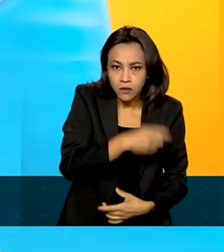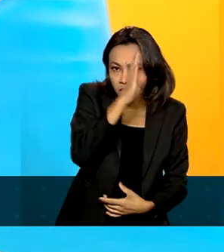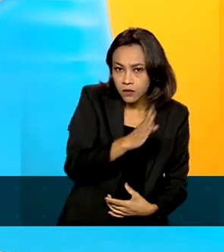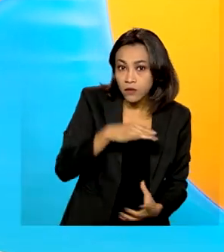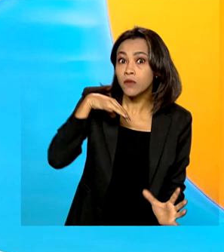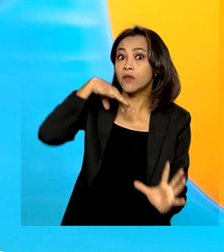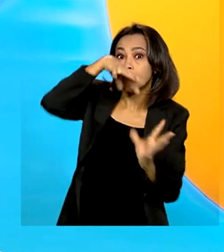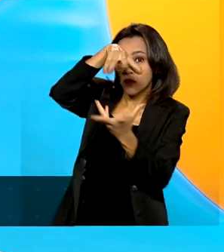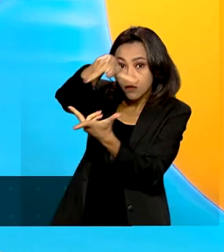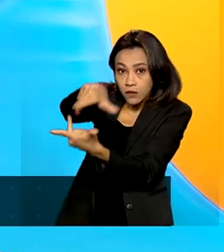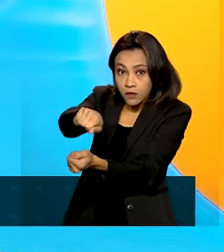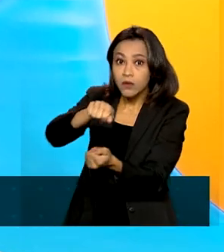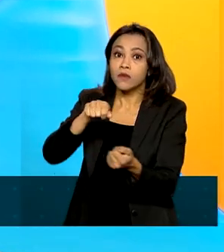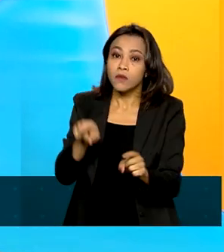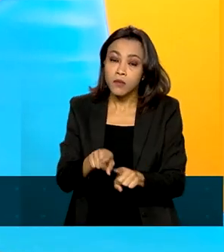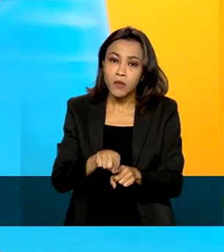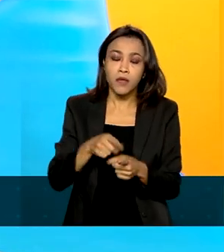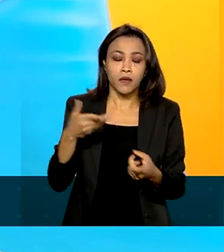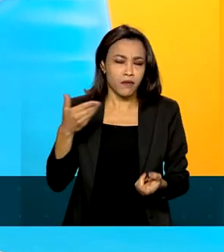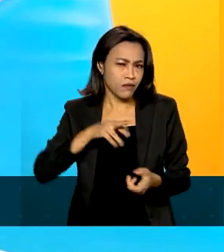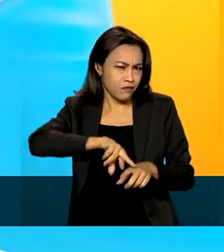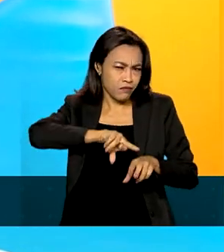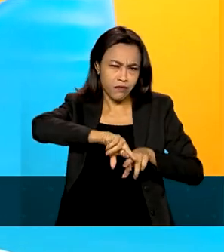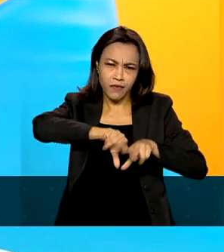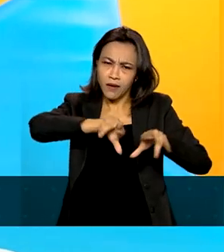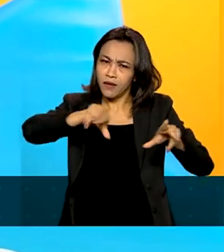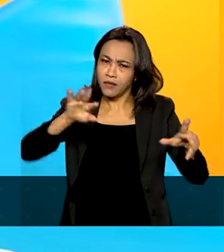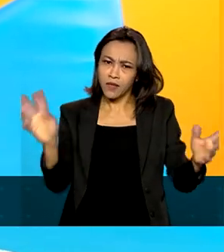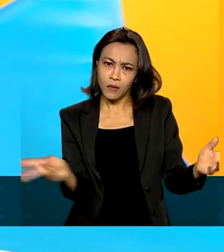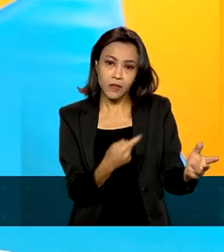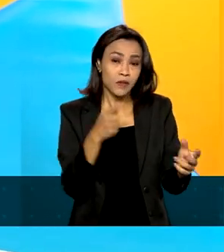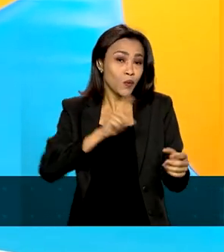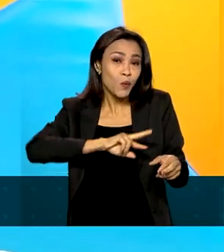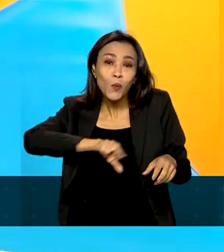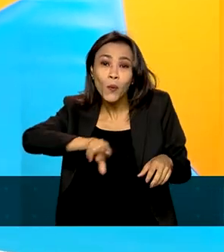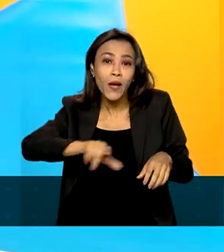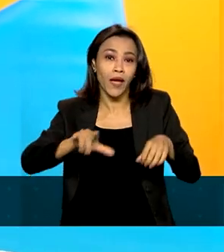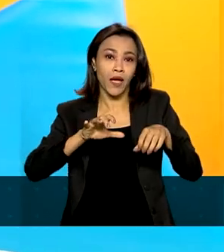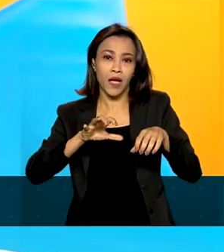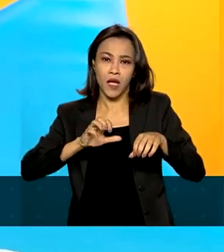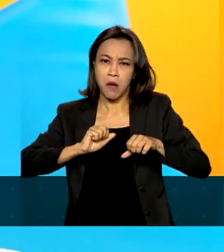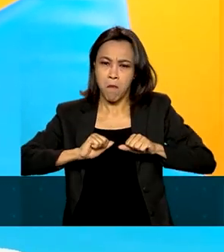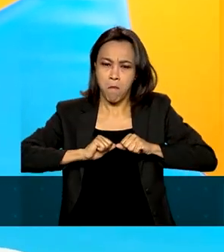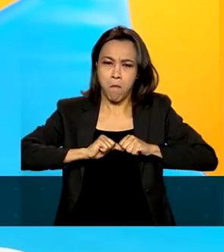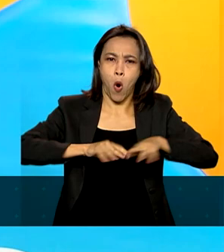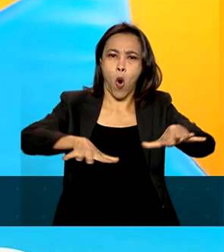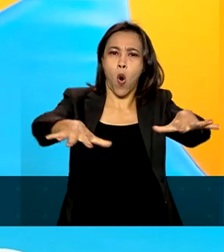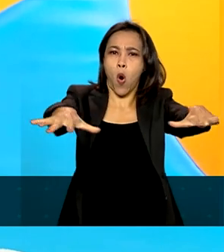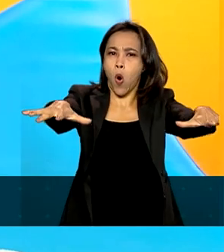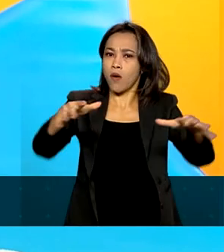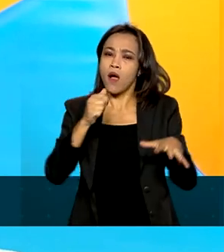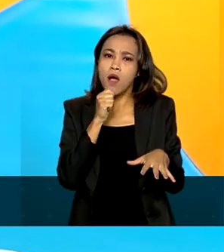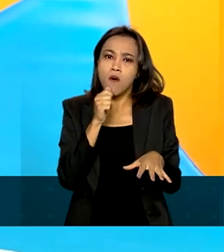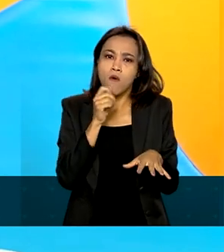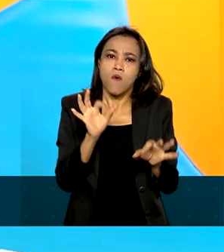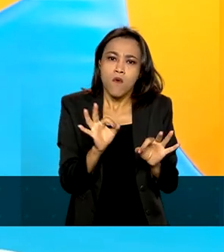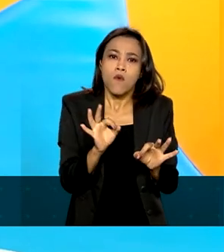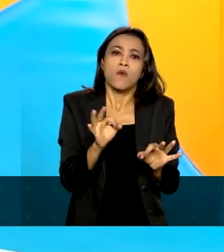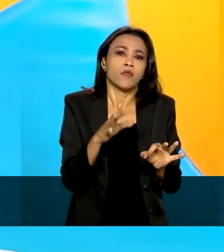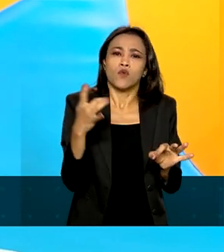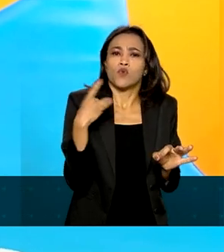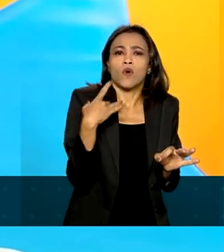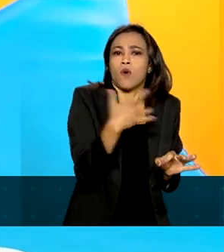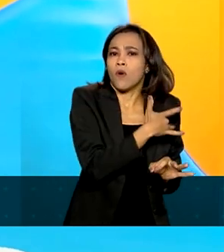como essa, com várias variáveis. Não é uma pandemia, não é algo que afete só a saúde pública. Tem